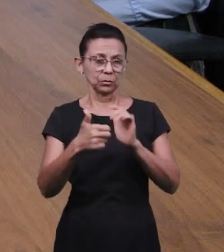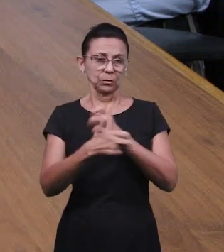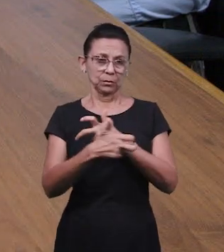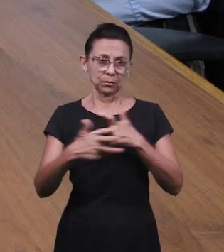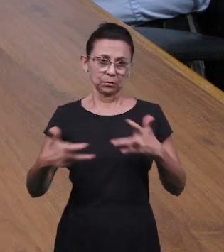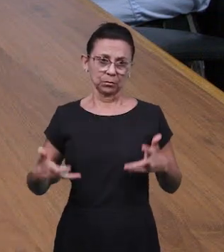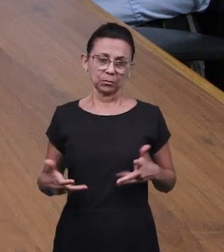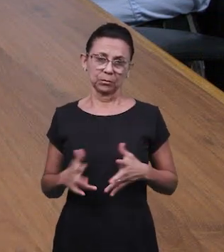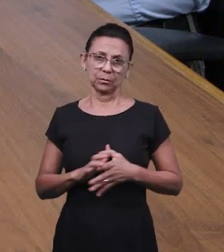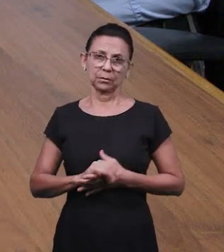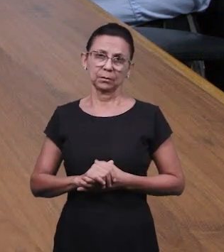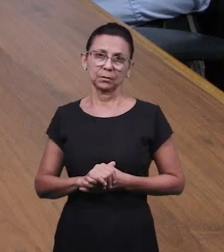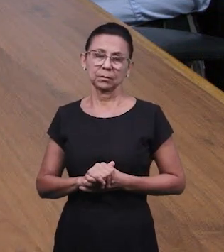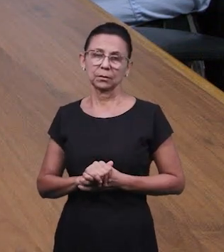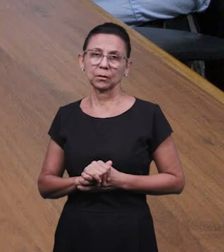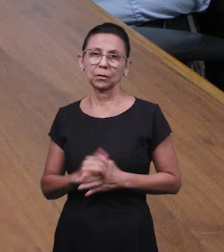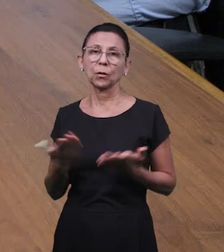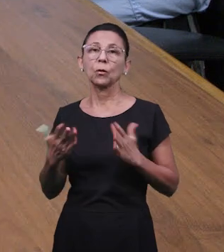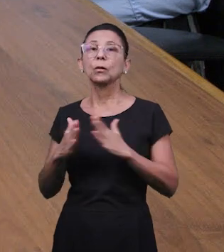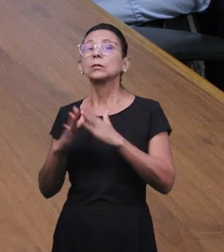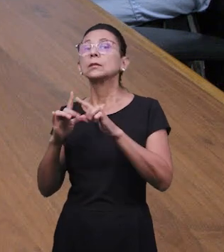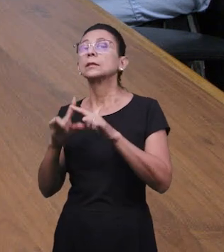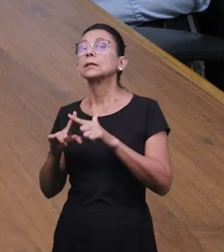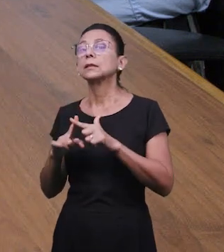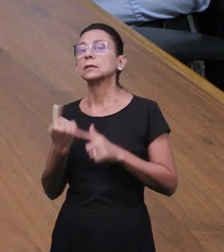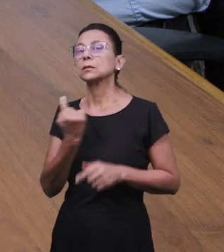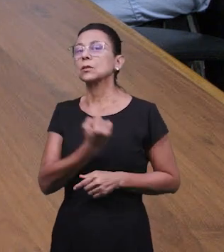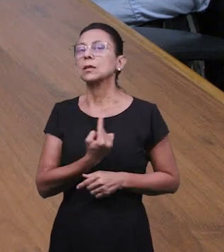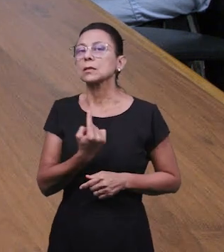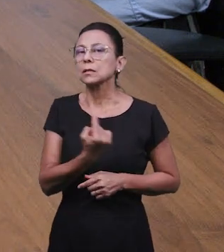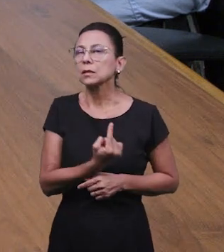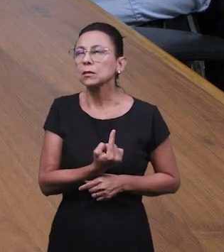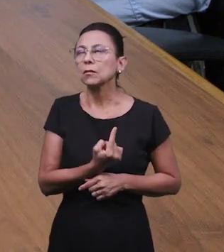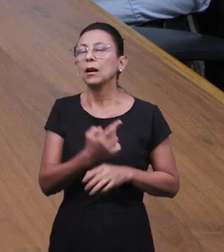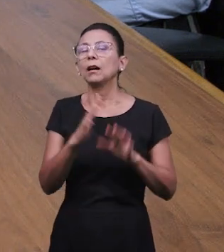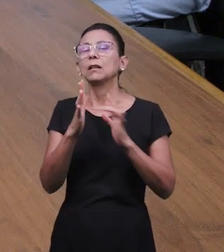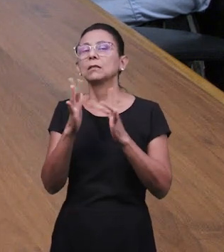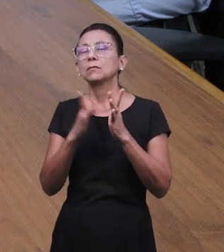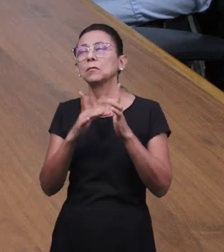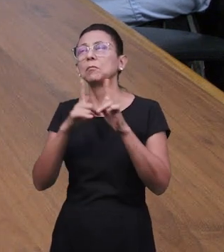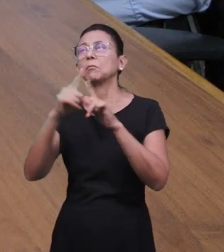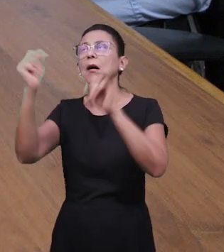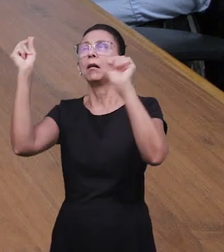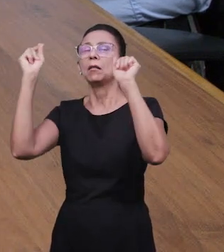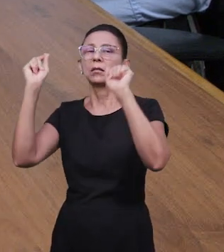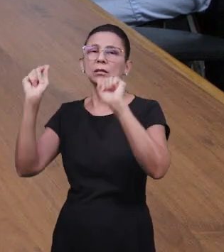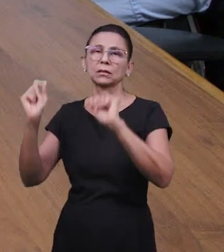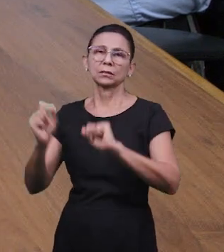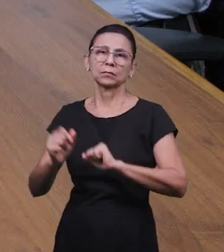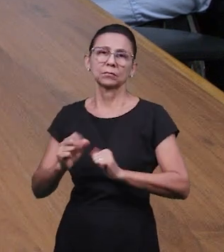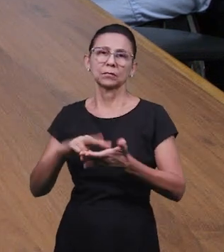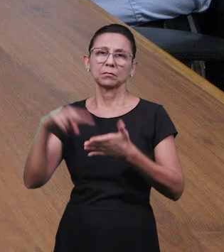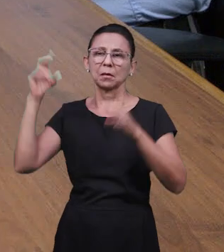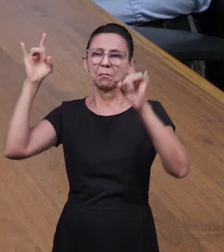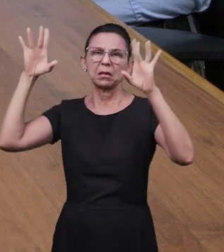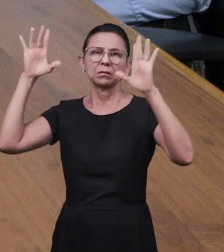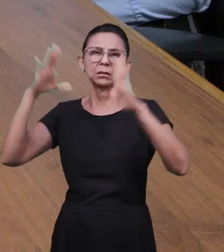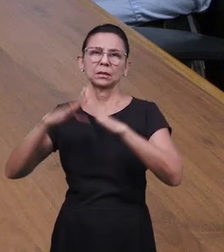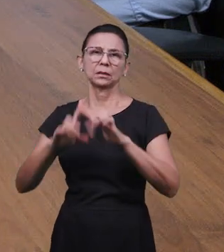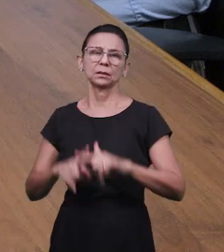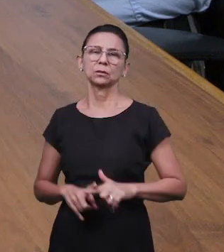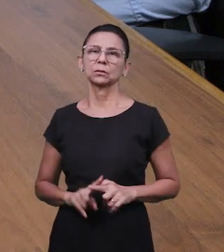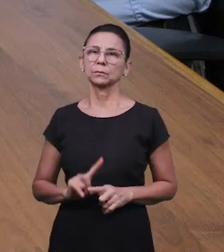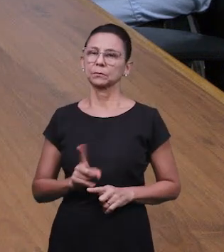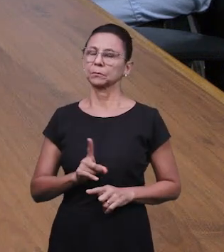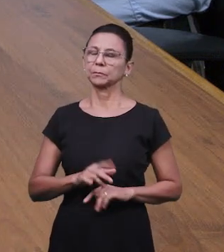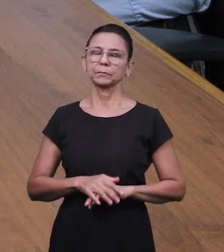Então, a igreja hoje, ela não está órfã. Jesus não foi embora também. Ressuscitou, foi embora e largou